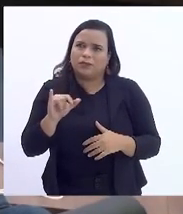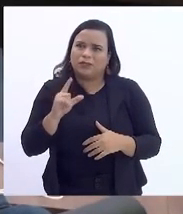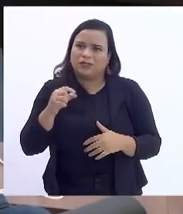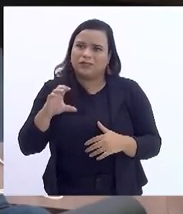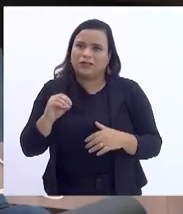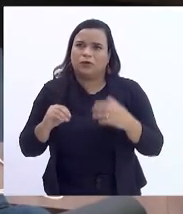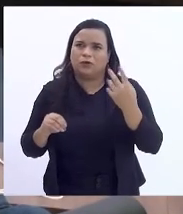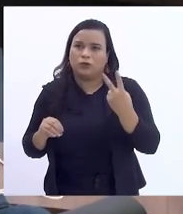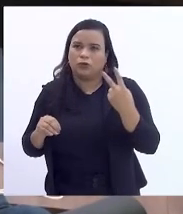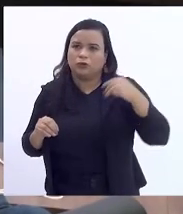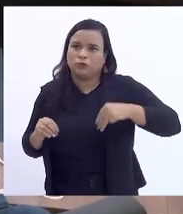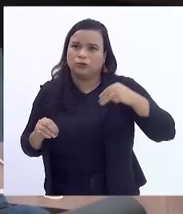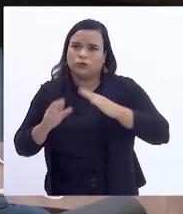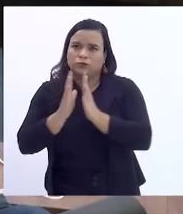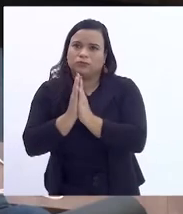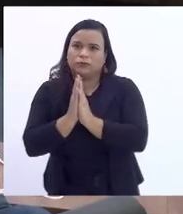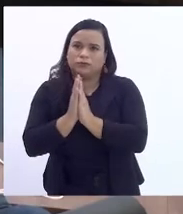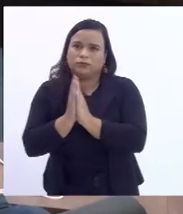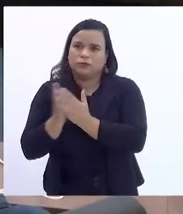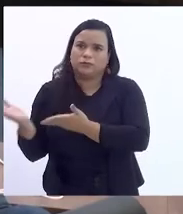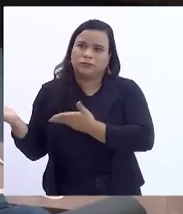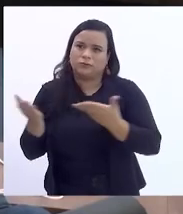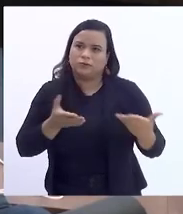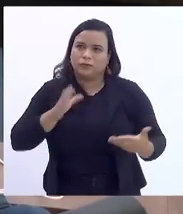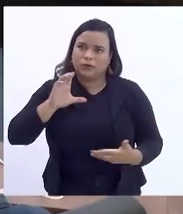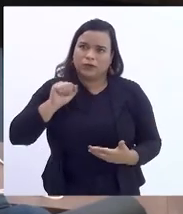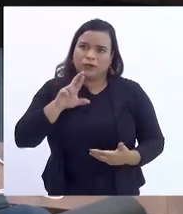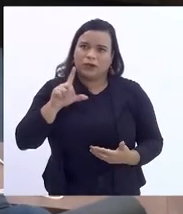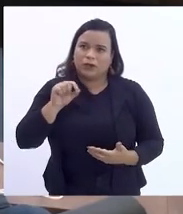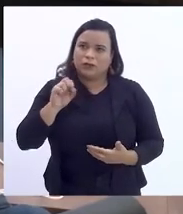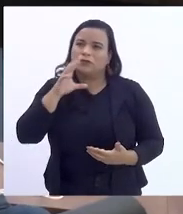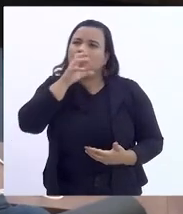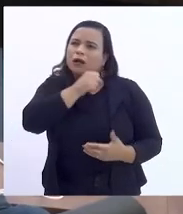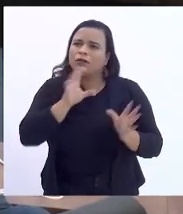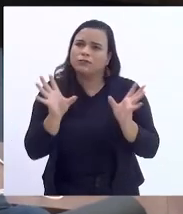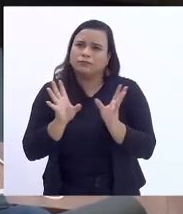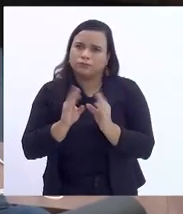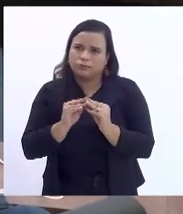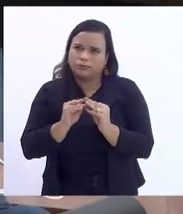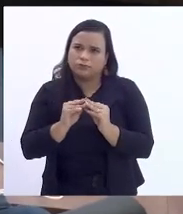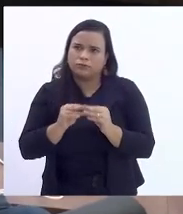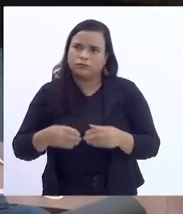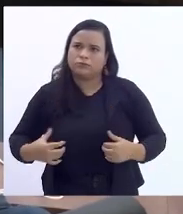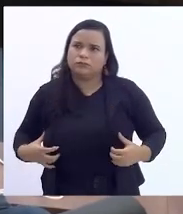favor o Carlos vamos lá para o tio